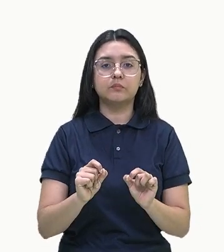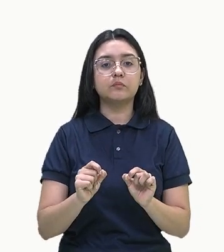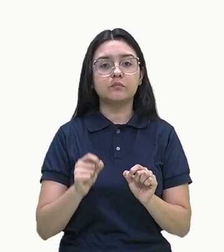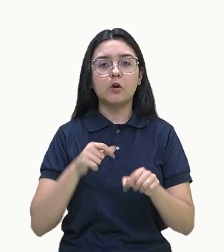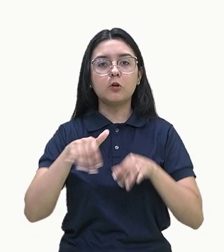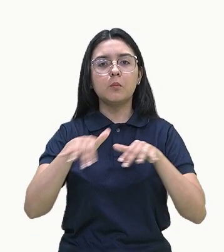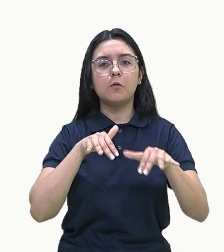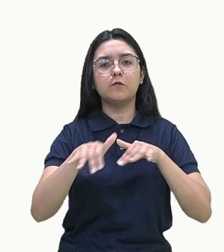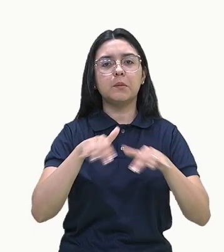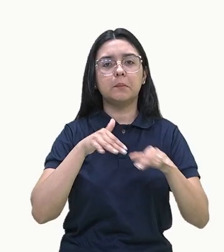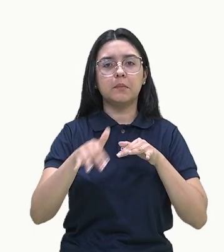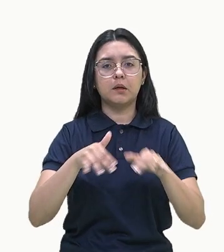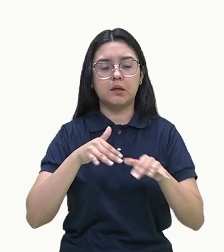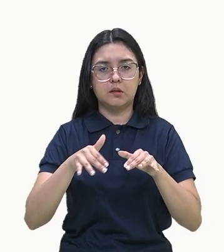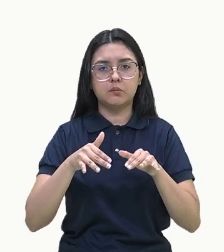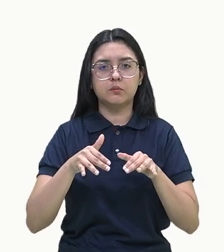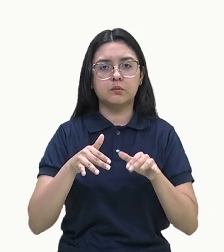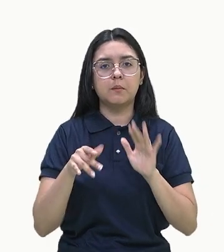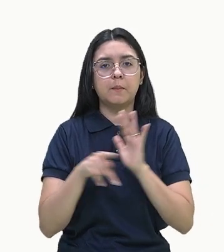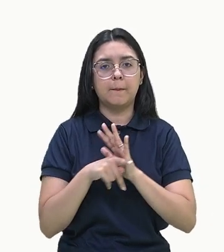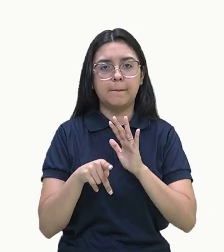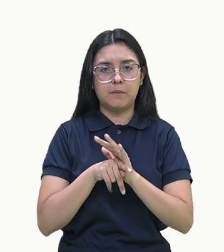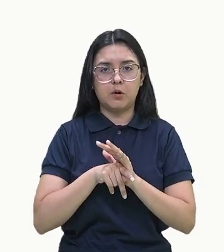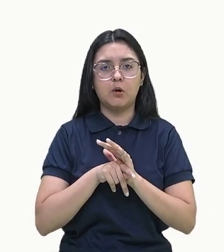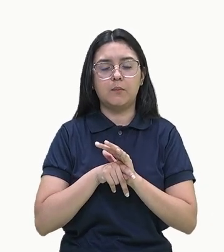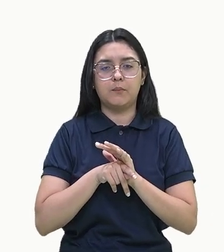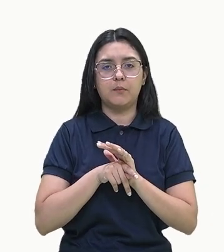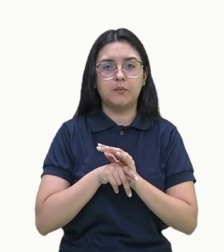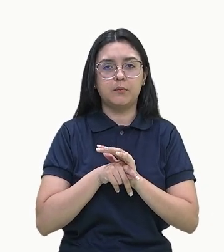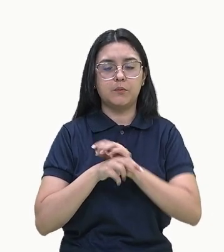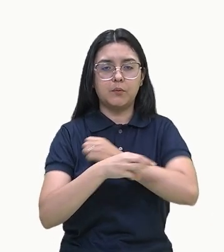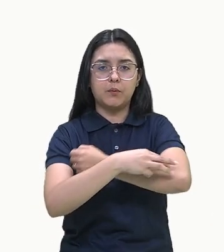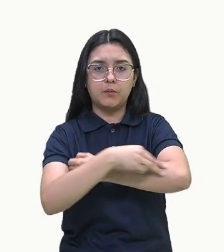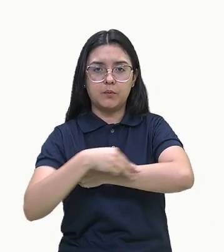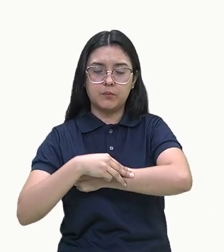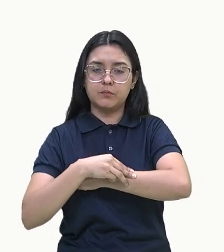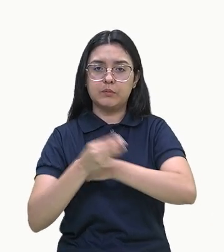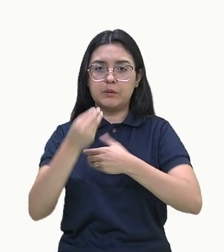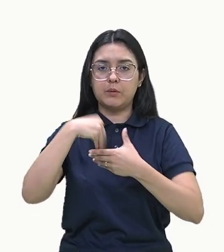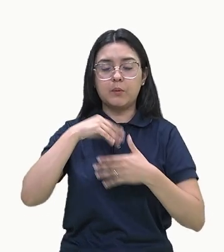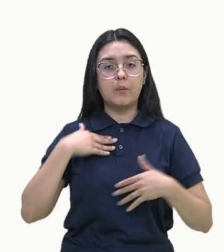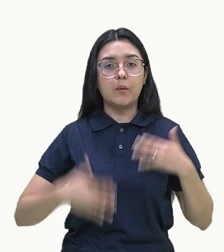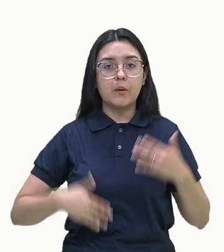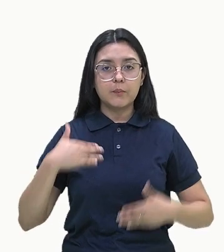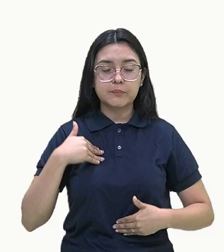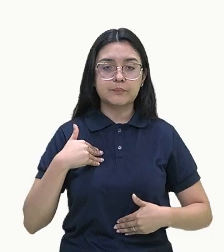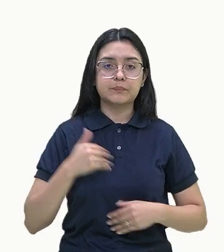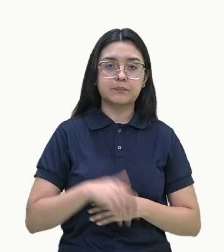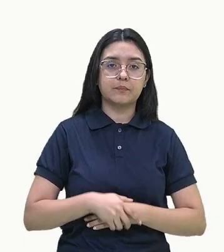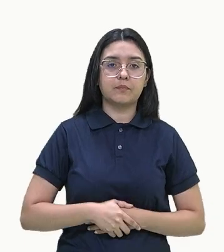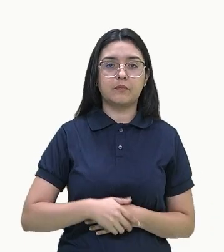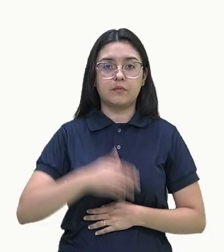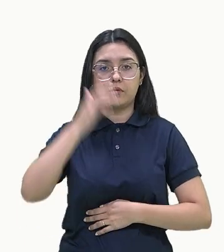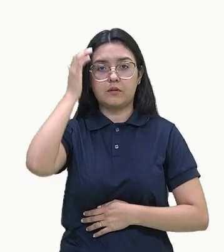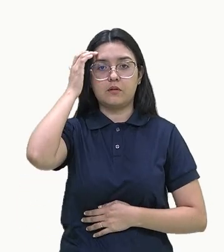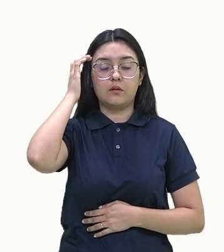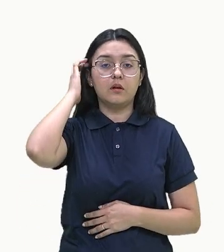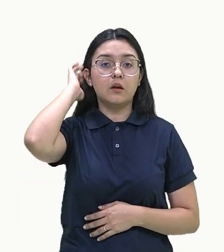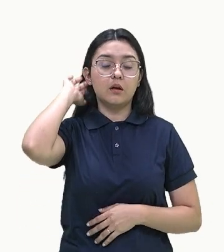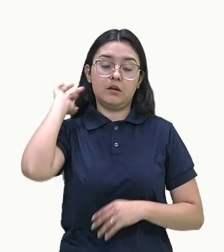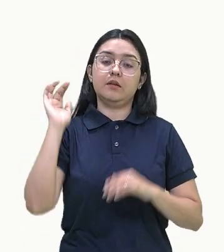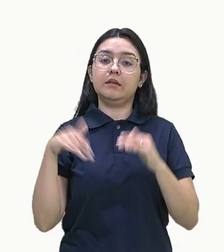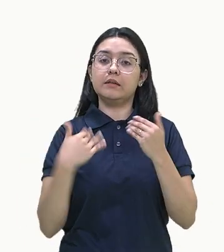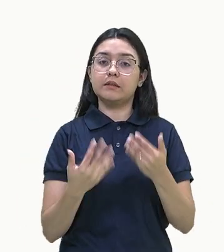por algum fator do ambiente ou interno do nosso corpo. Então, esse tecido